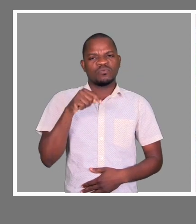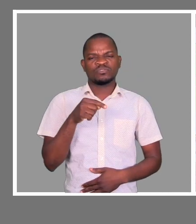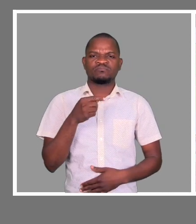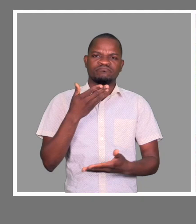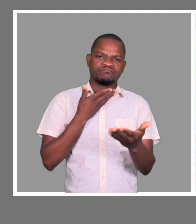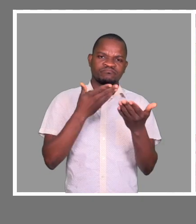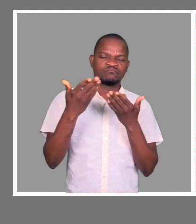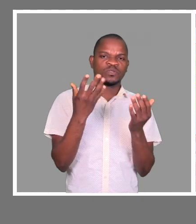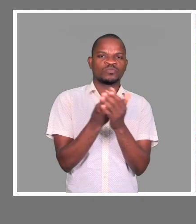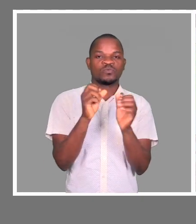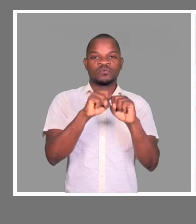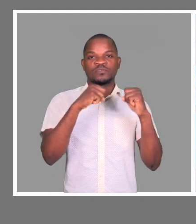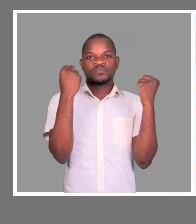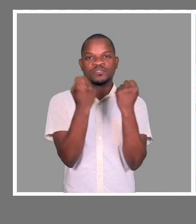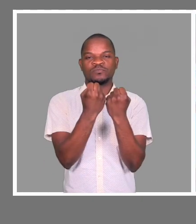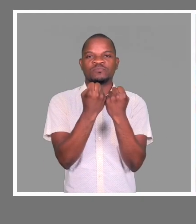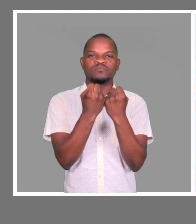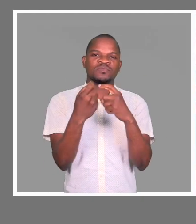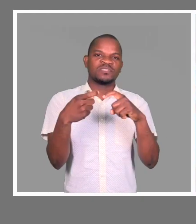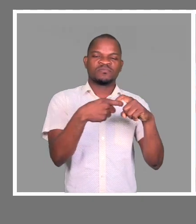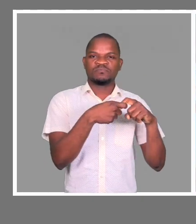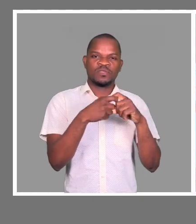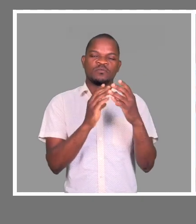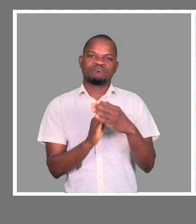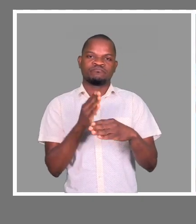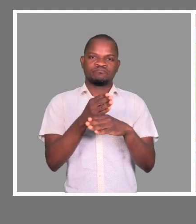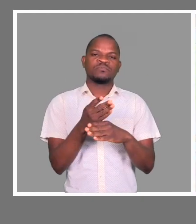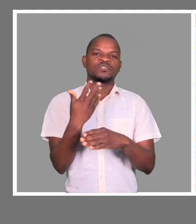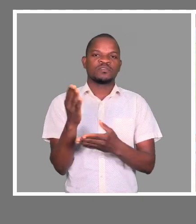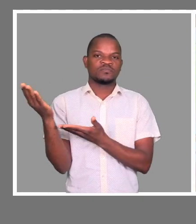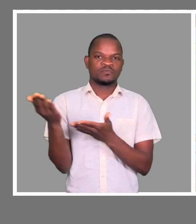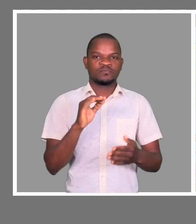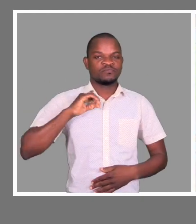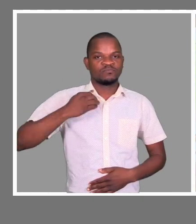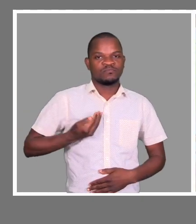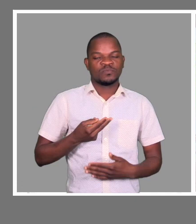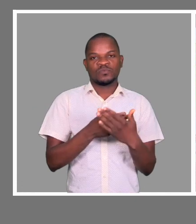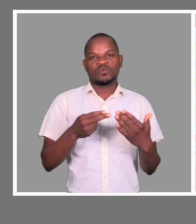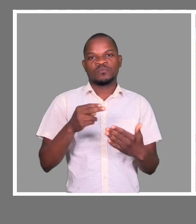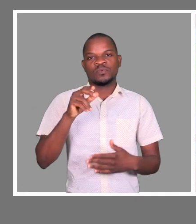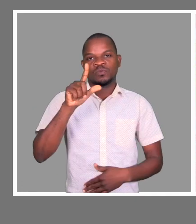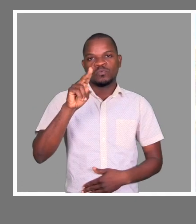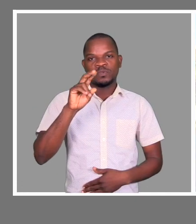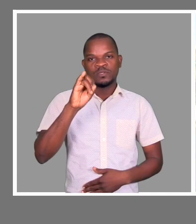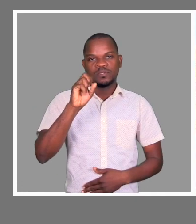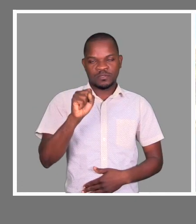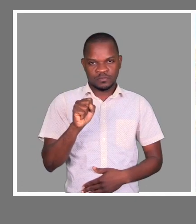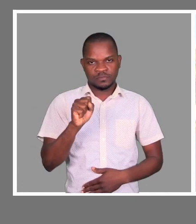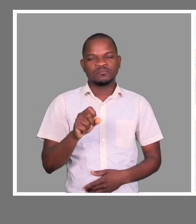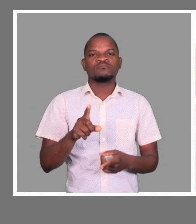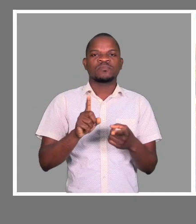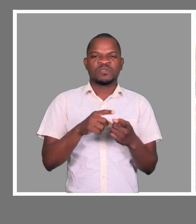convidamos a Luísa Bichon, que é a presidente da Grimeção e também a vice-presidente, que é